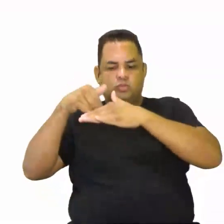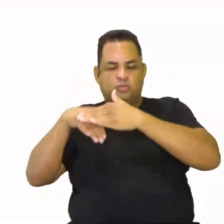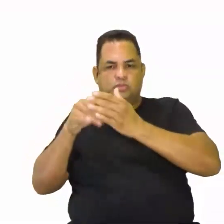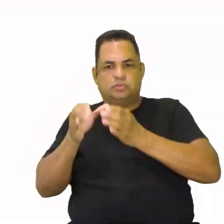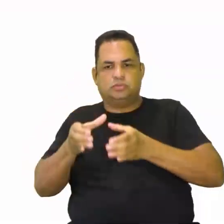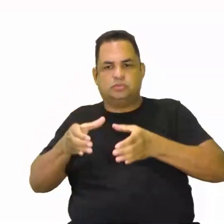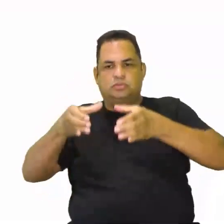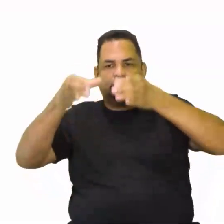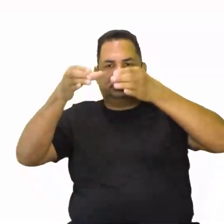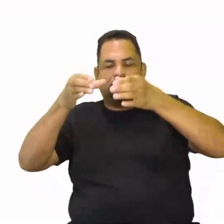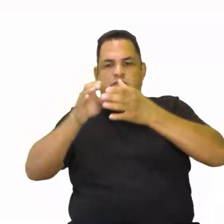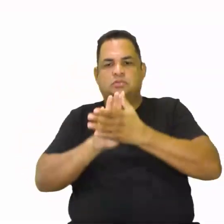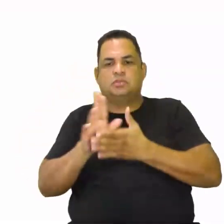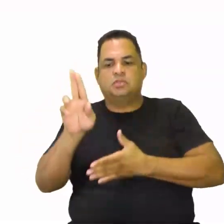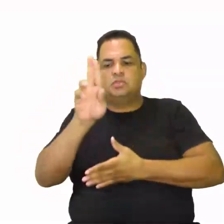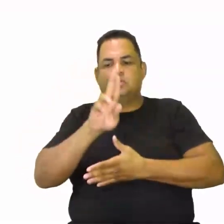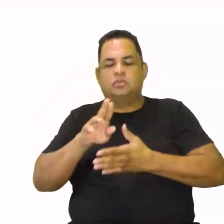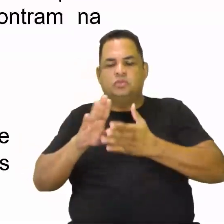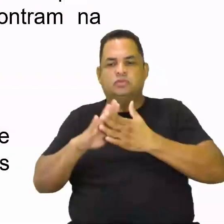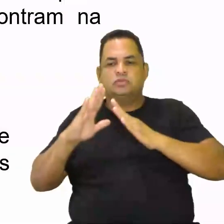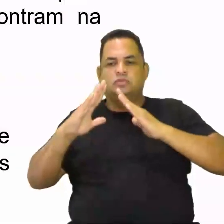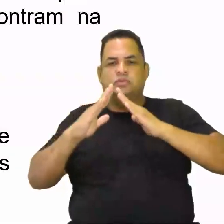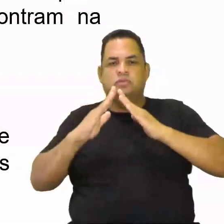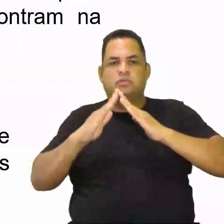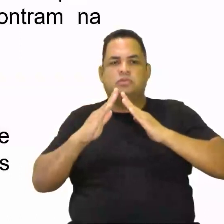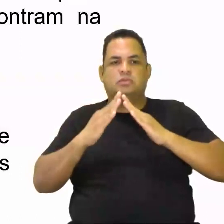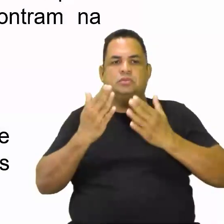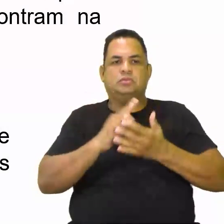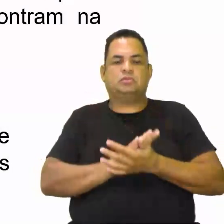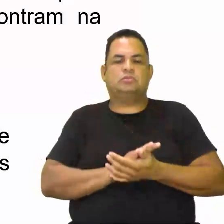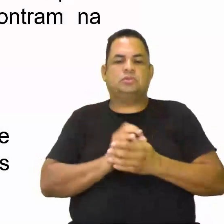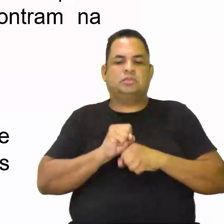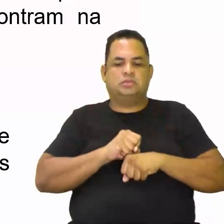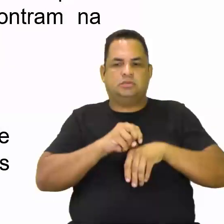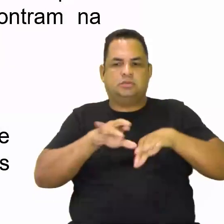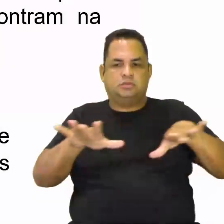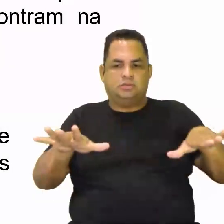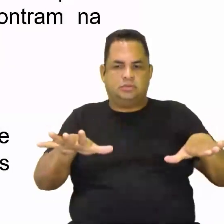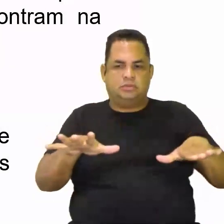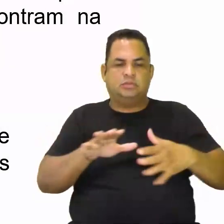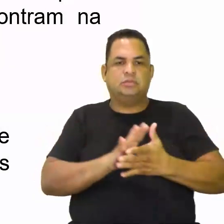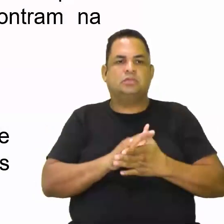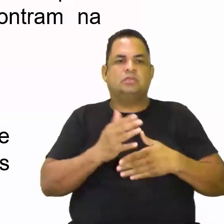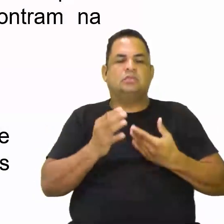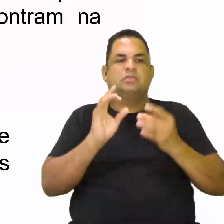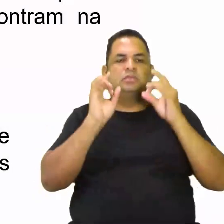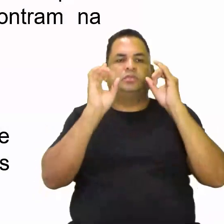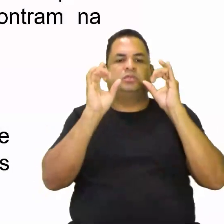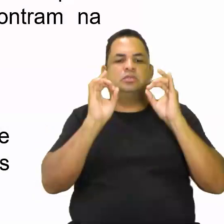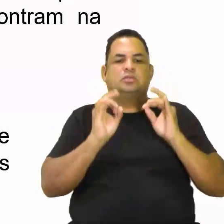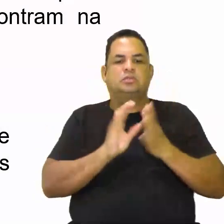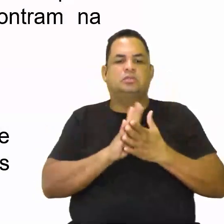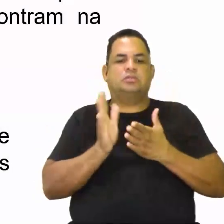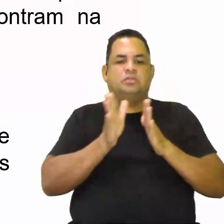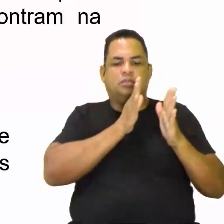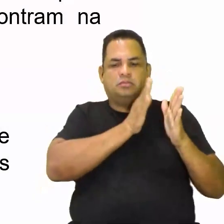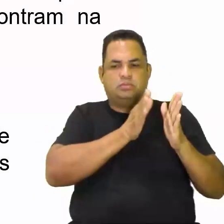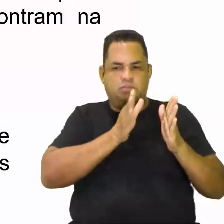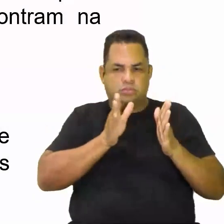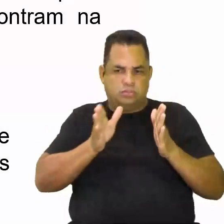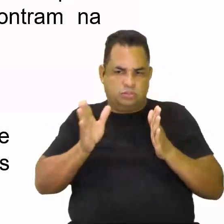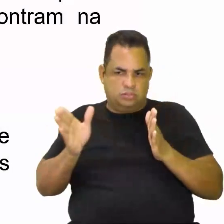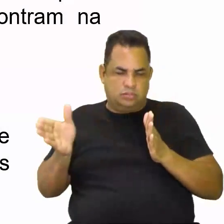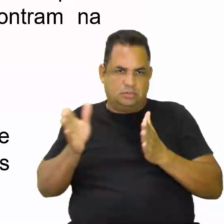e, consequentemente, o uso na residência, está certo? Para a distribuição. Então, agora, detalhando cada etapa, o